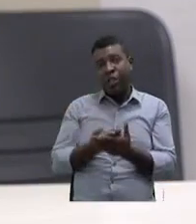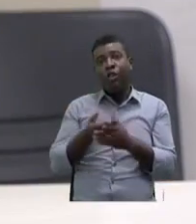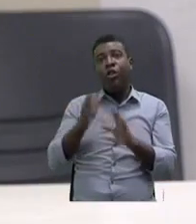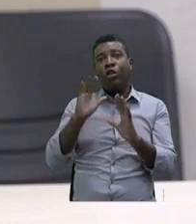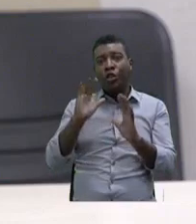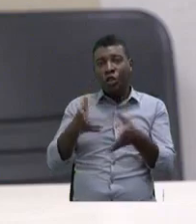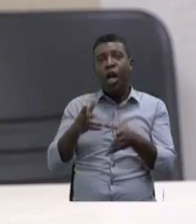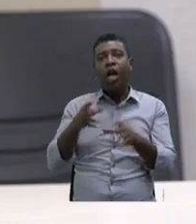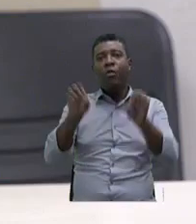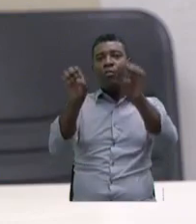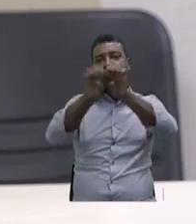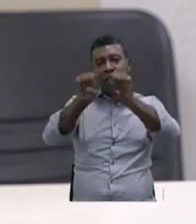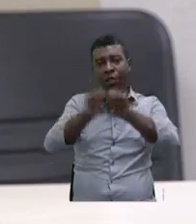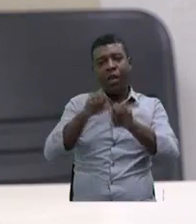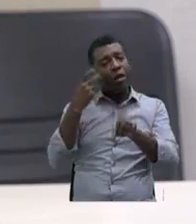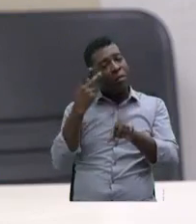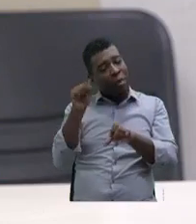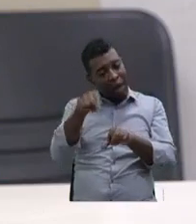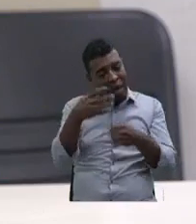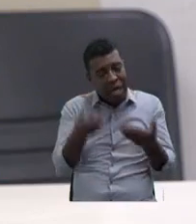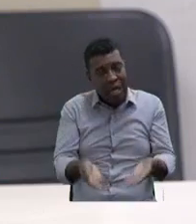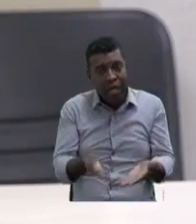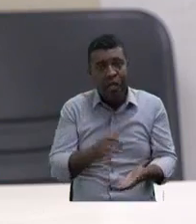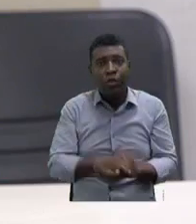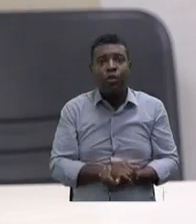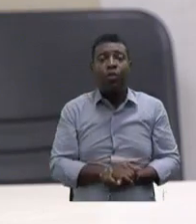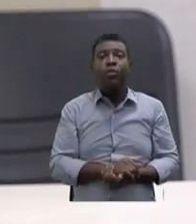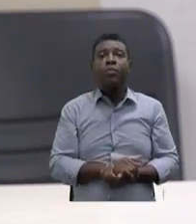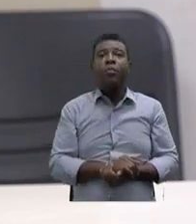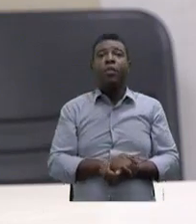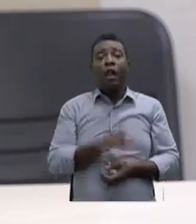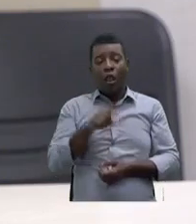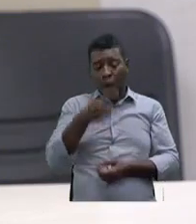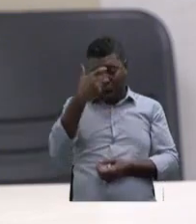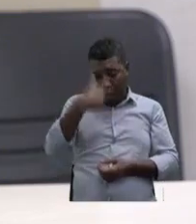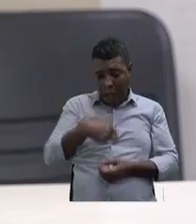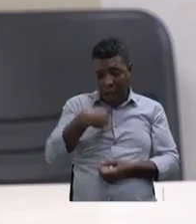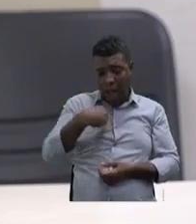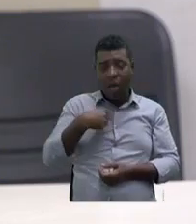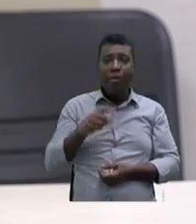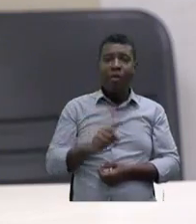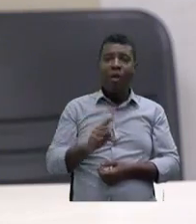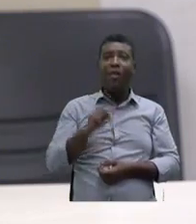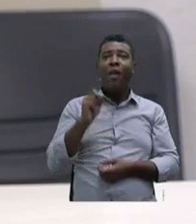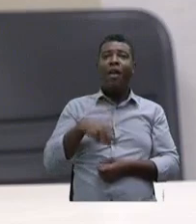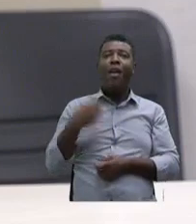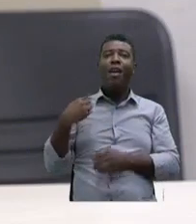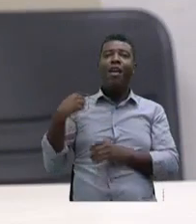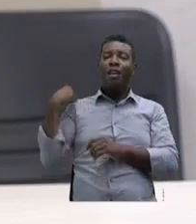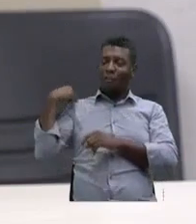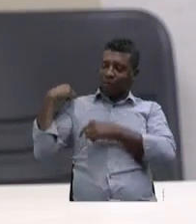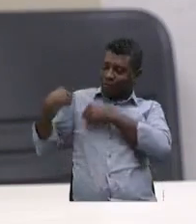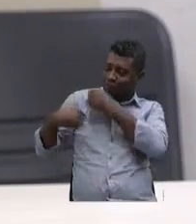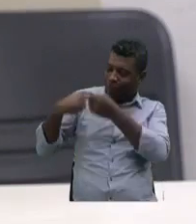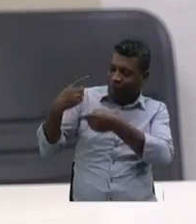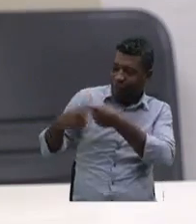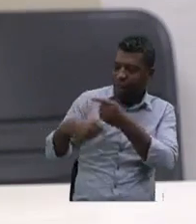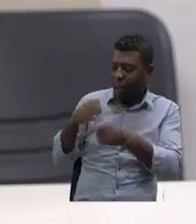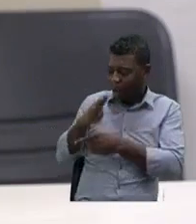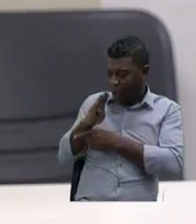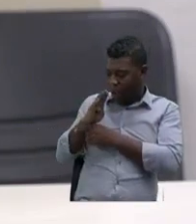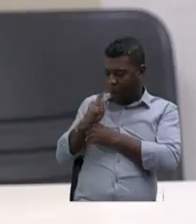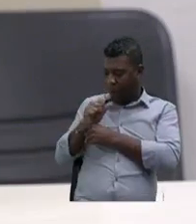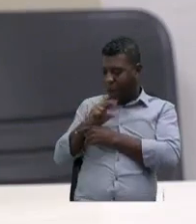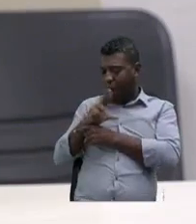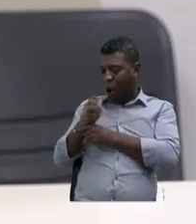para isso, né? Não eu, mas ao longo dos tempos, o legado do barroco, que é da própria mineração, e aí talvez,